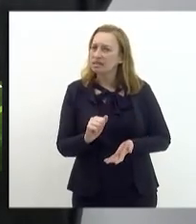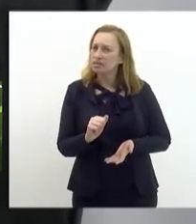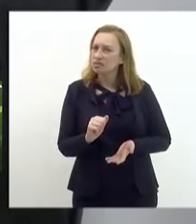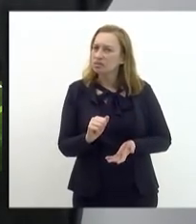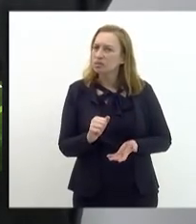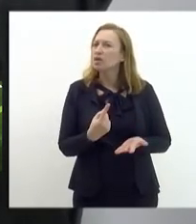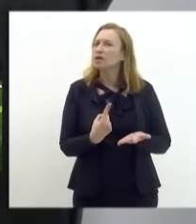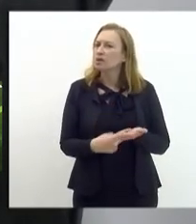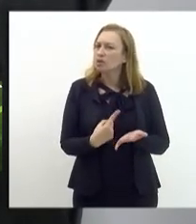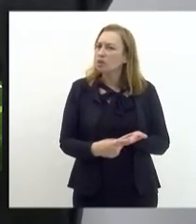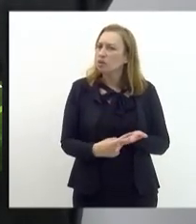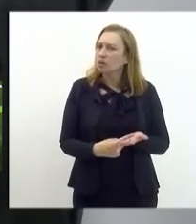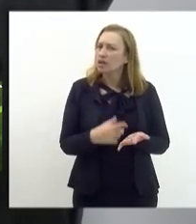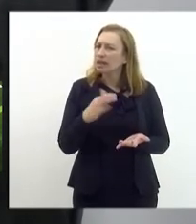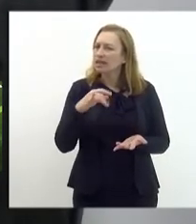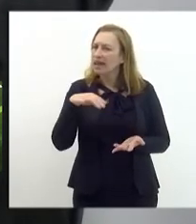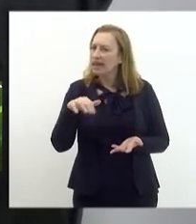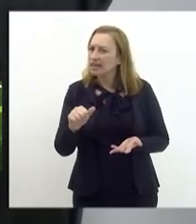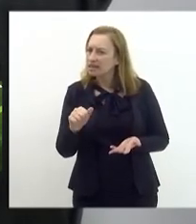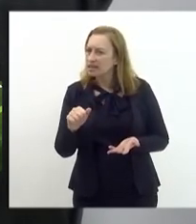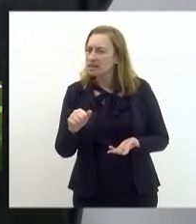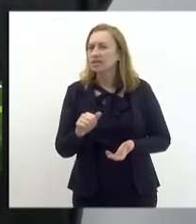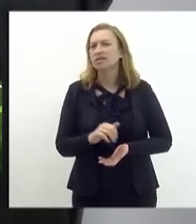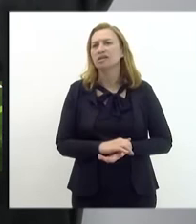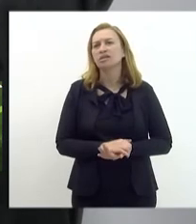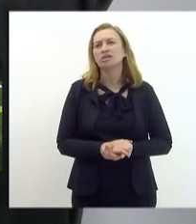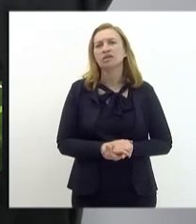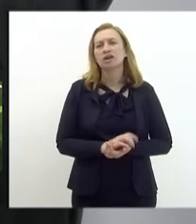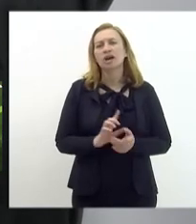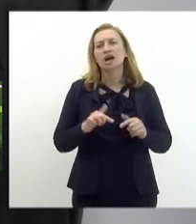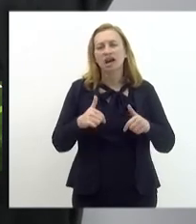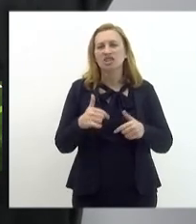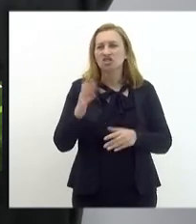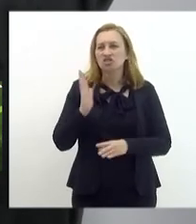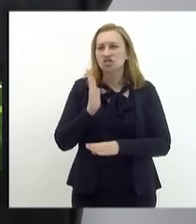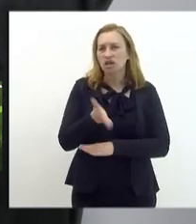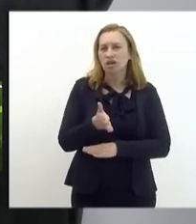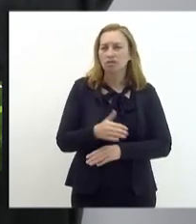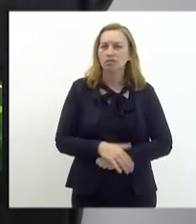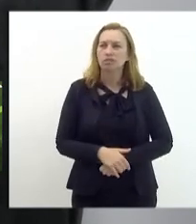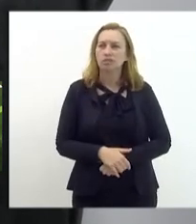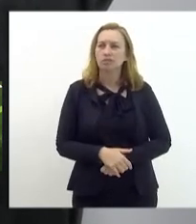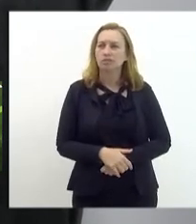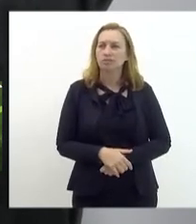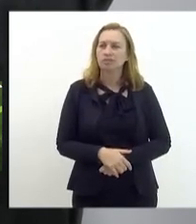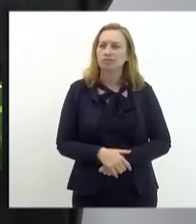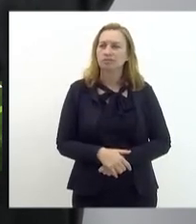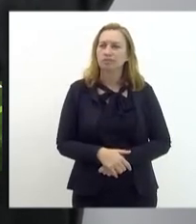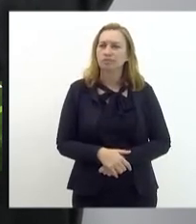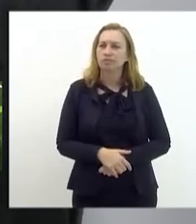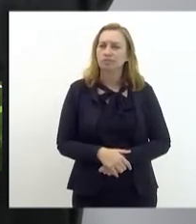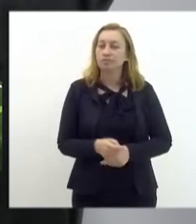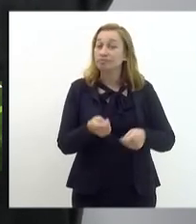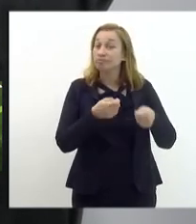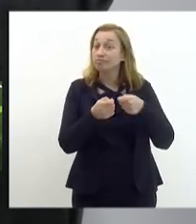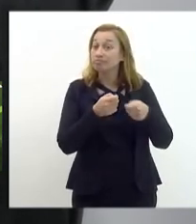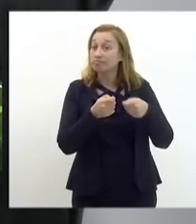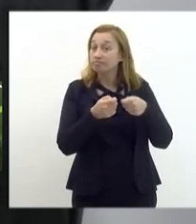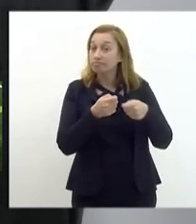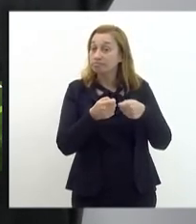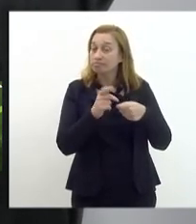No acordo de leniência, atua diretamente a controladoria